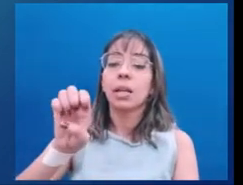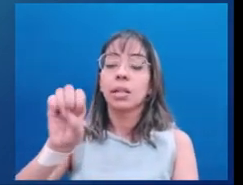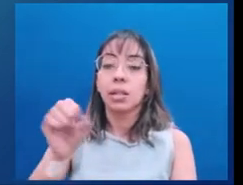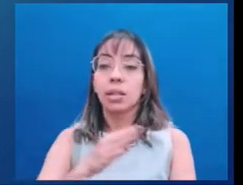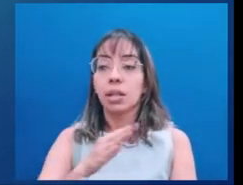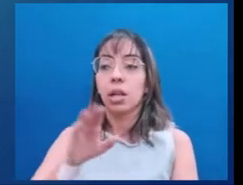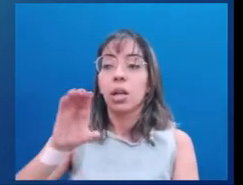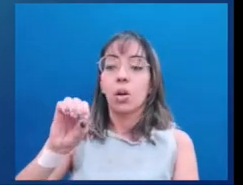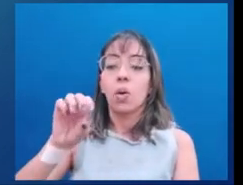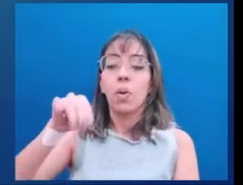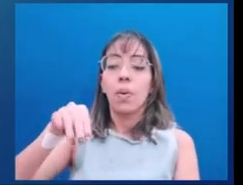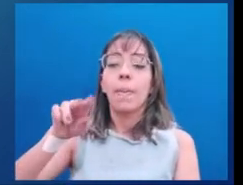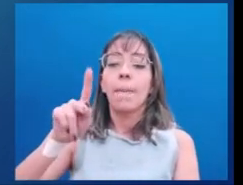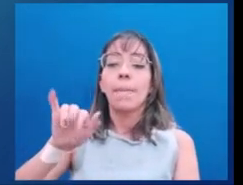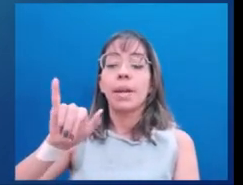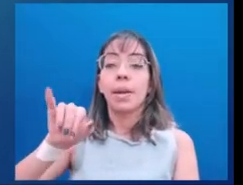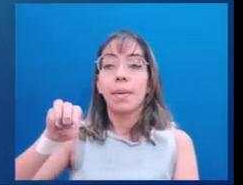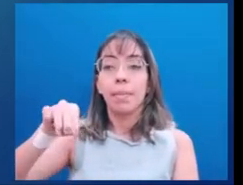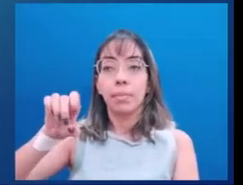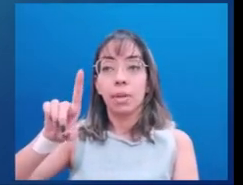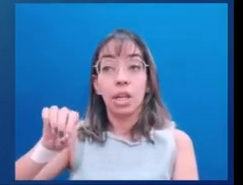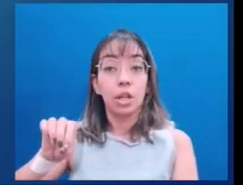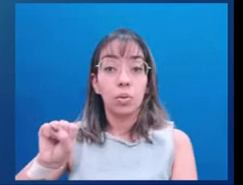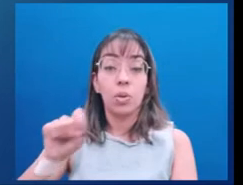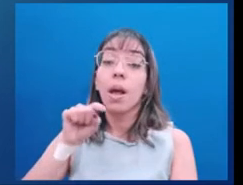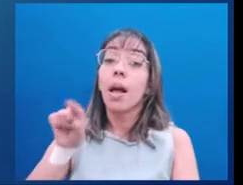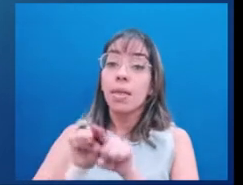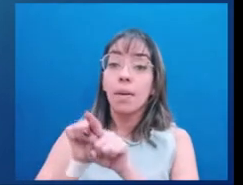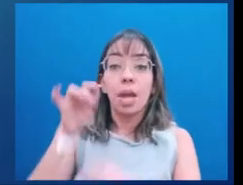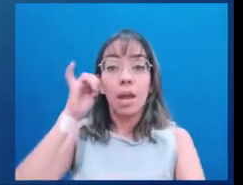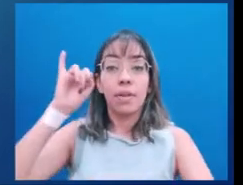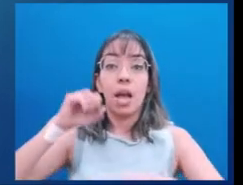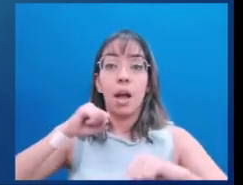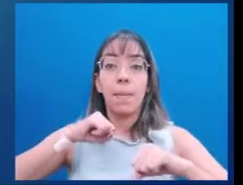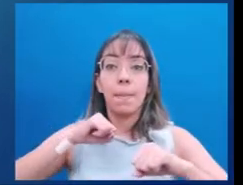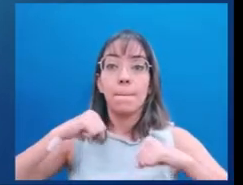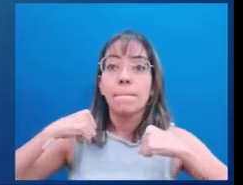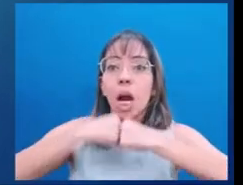gases comprimidos, também deve-se evitar pancadas ou choques.